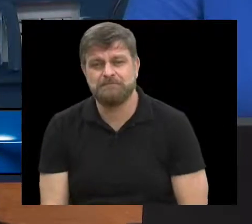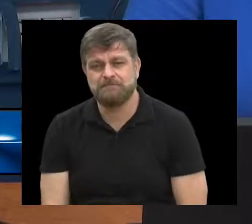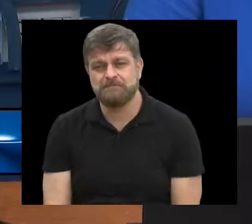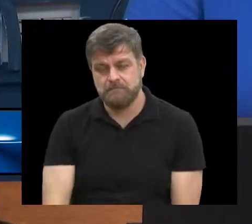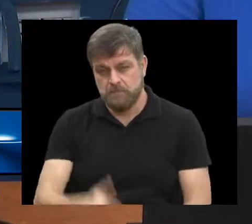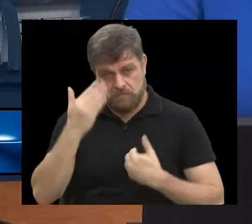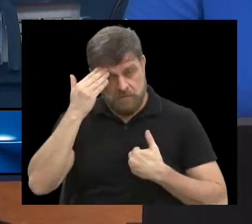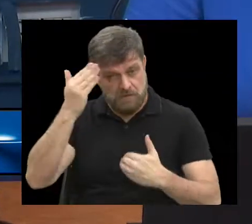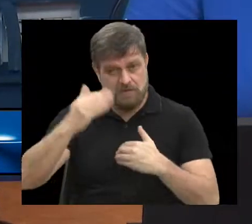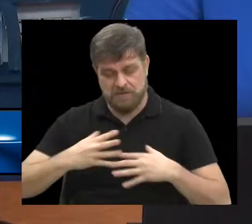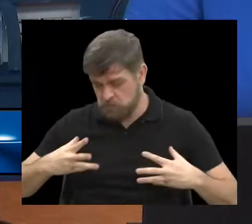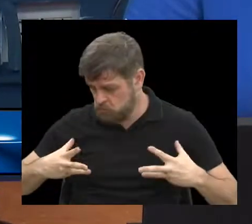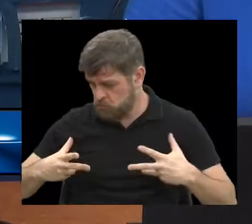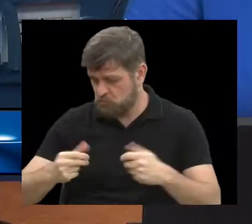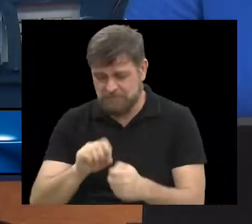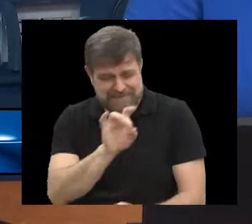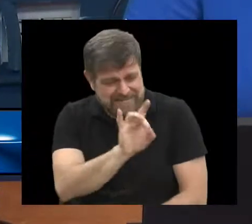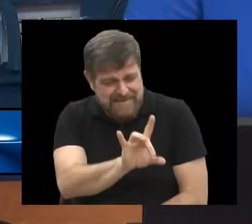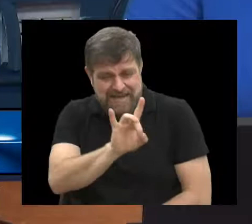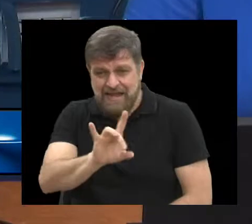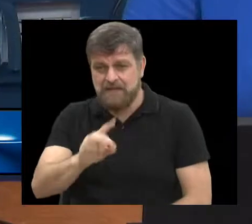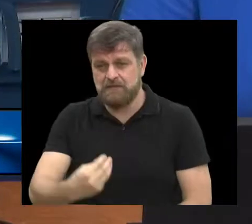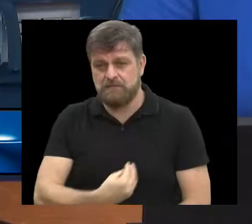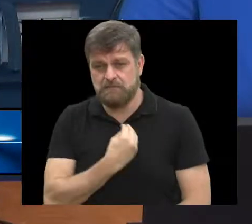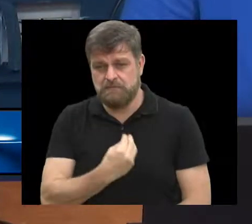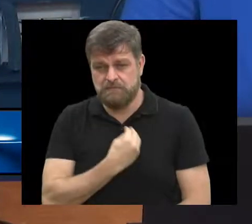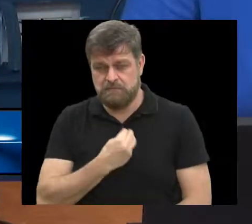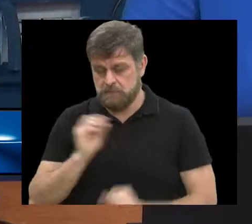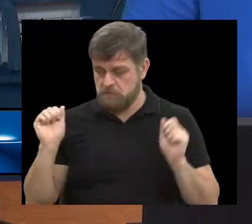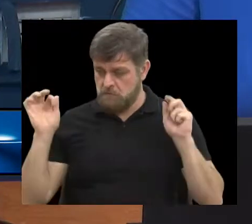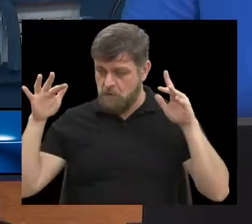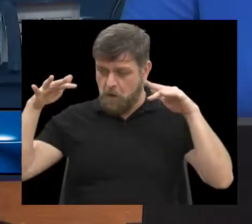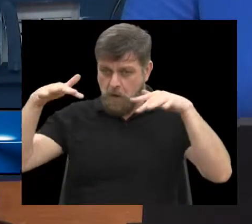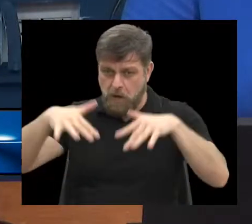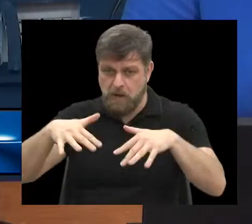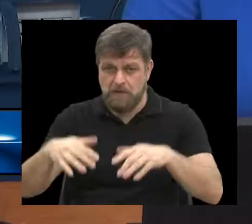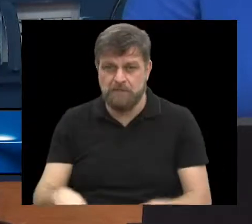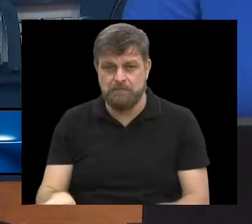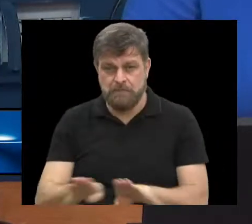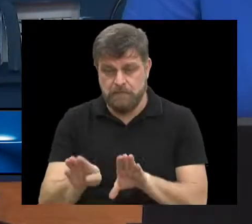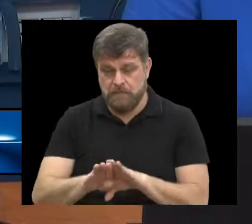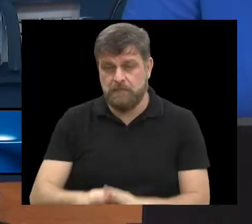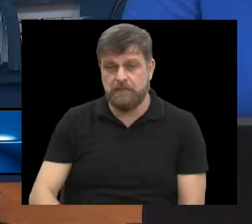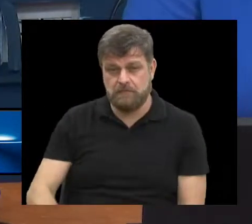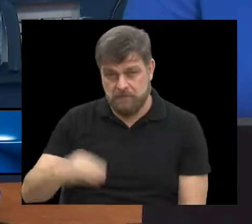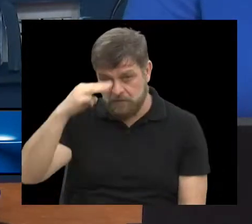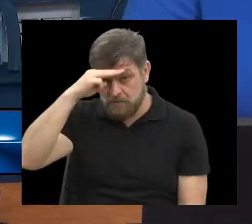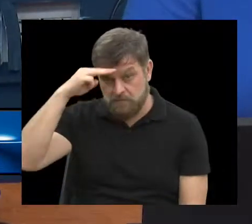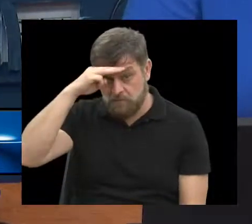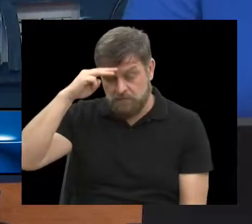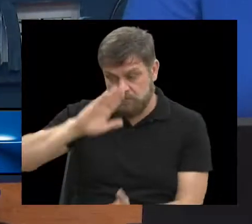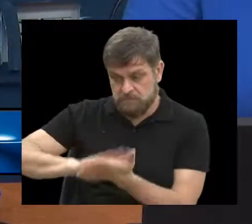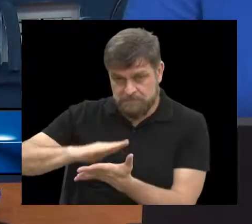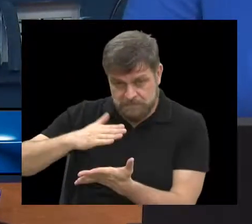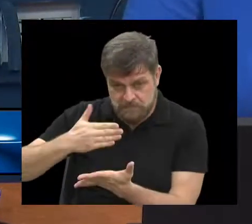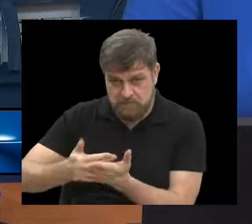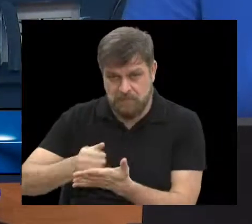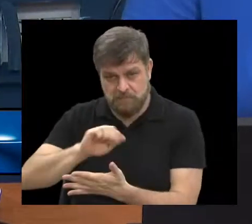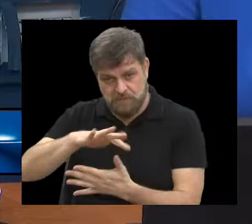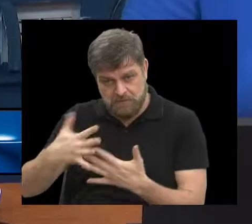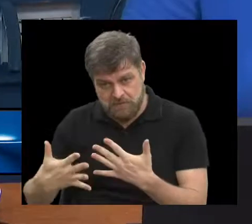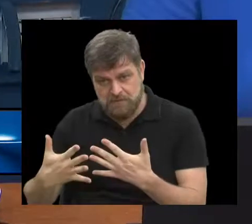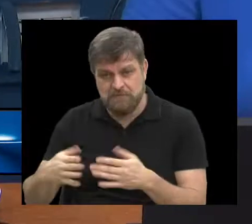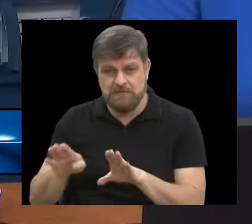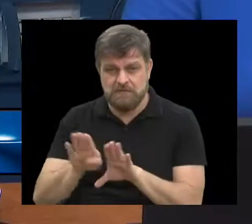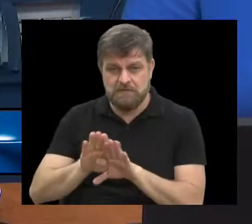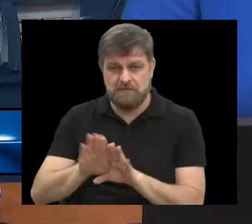Agradeço a presença de todos vocês aqui. Agradeço também ao Maurício, nosso intérprete de Libras,